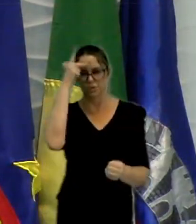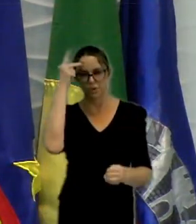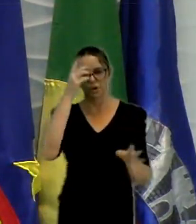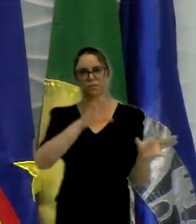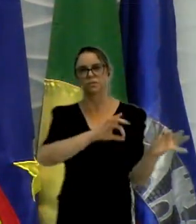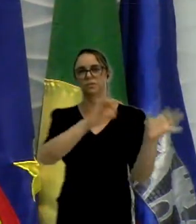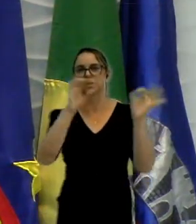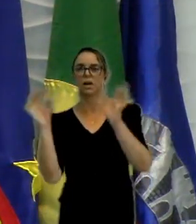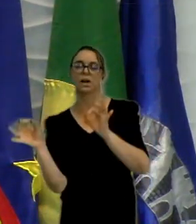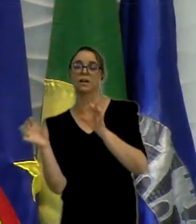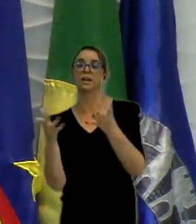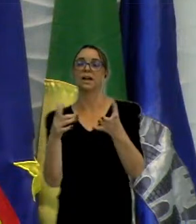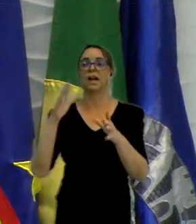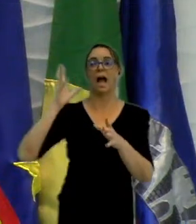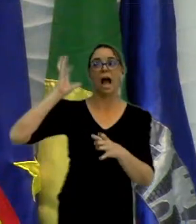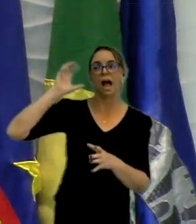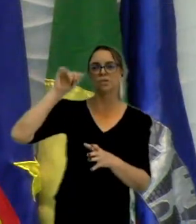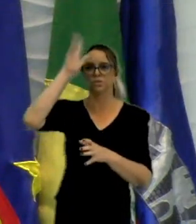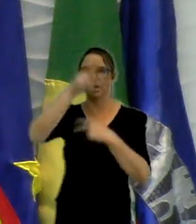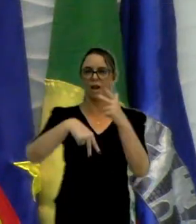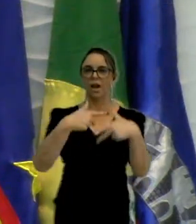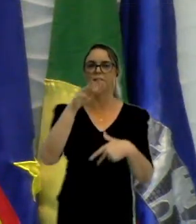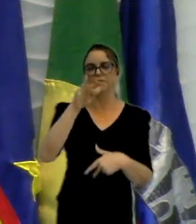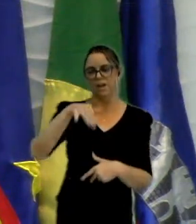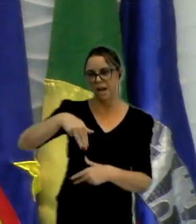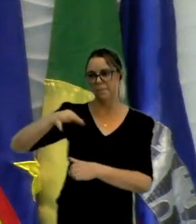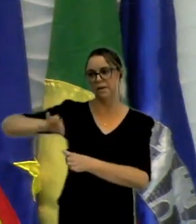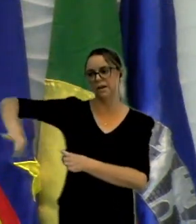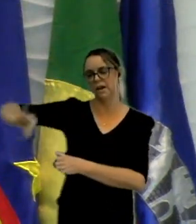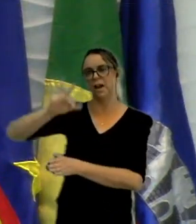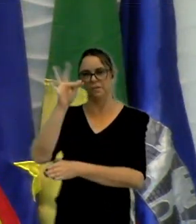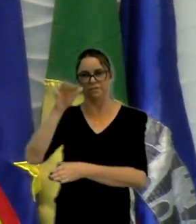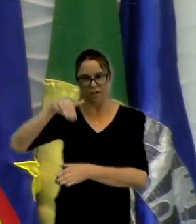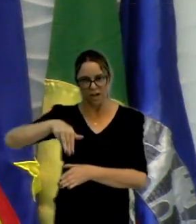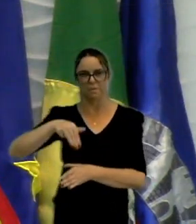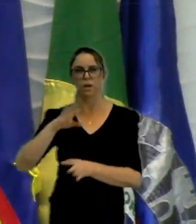Santo FM, enfim, a todos que nos escutam, né,